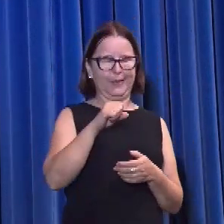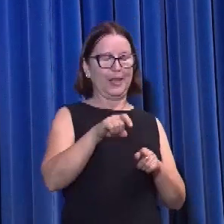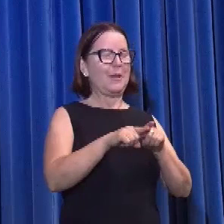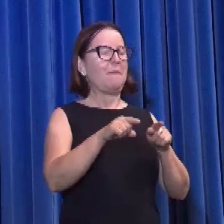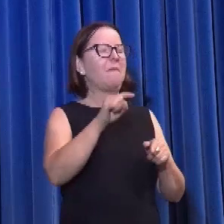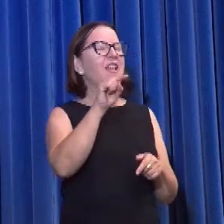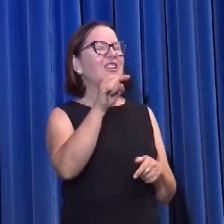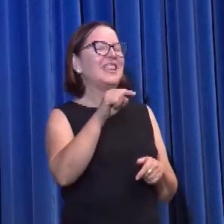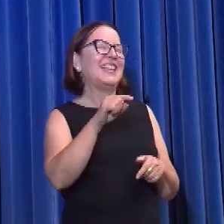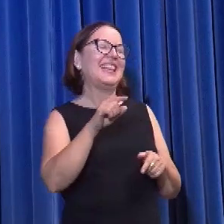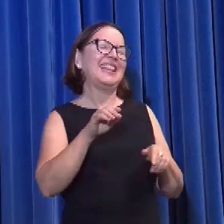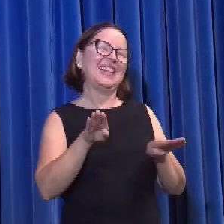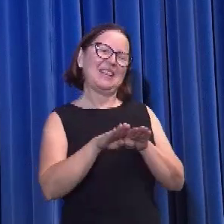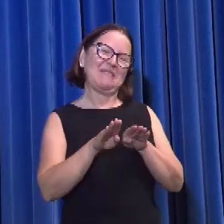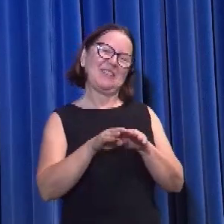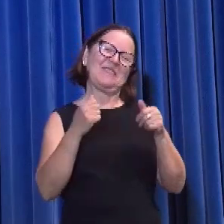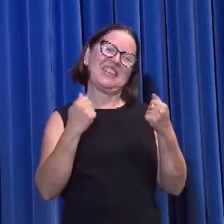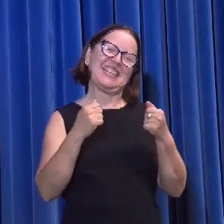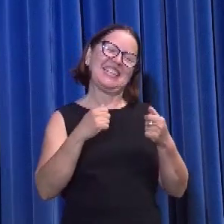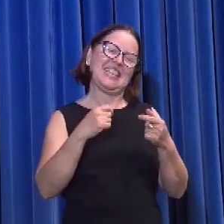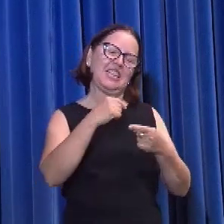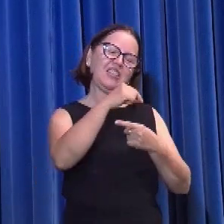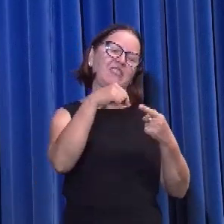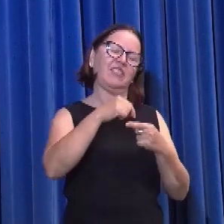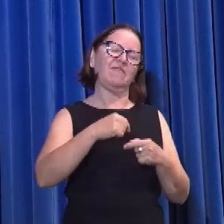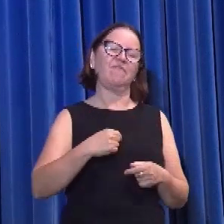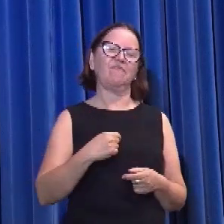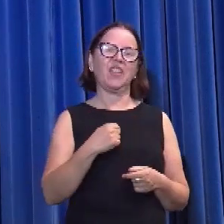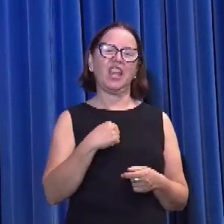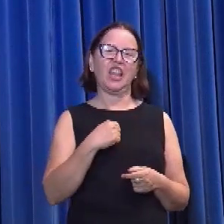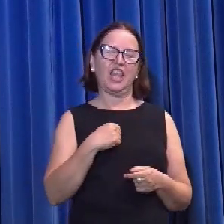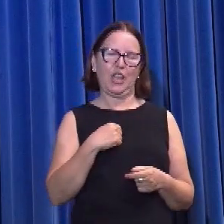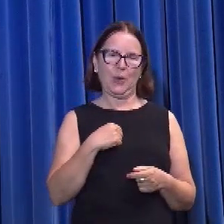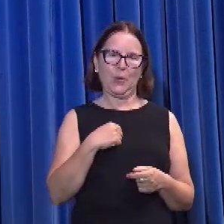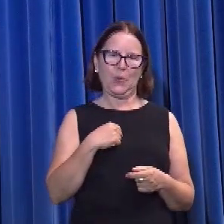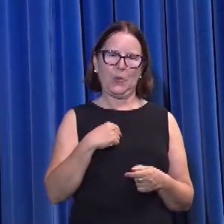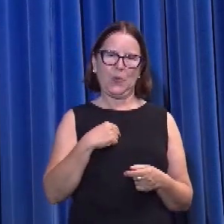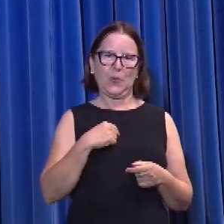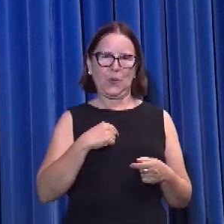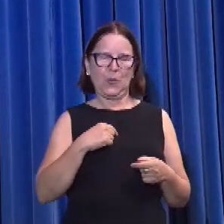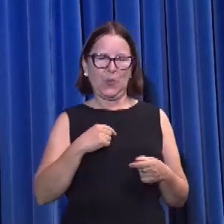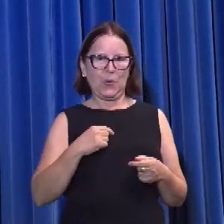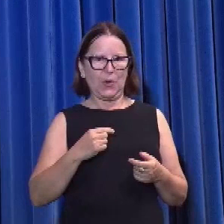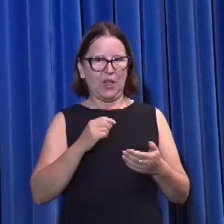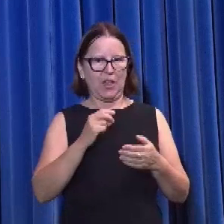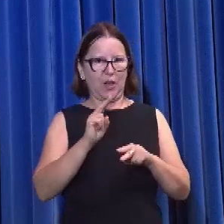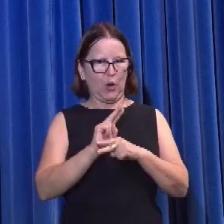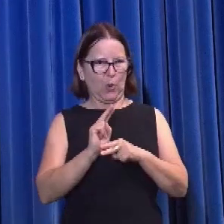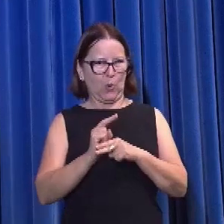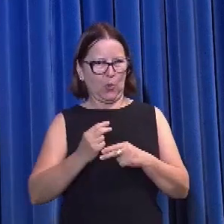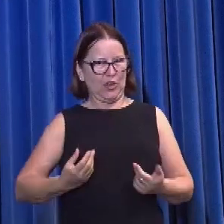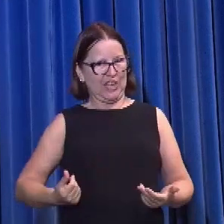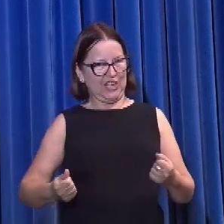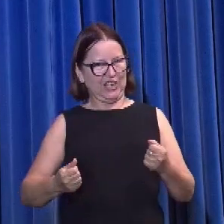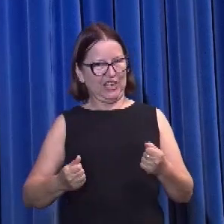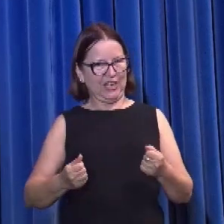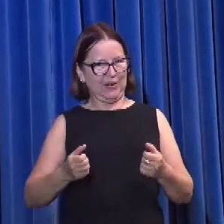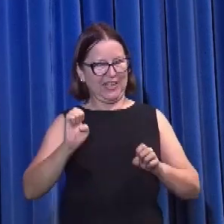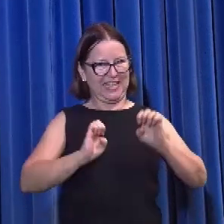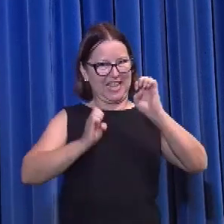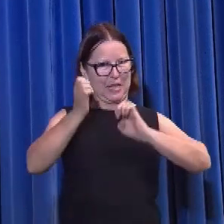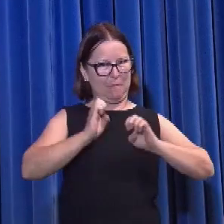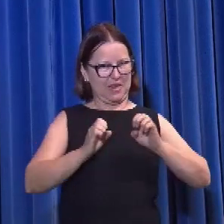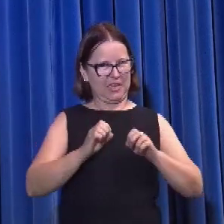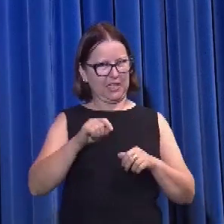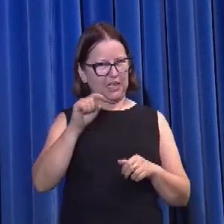vai se santificar. Eu sou a tesoureira da empresa e o senhor não dá